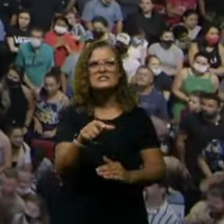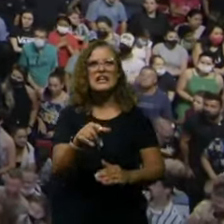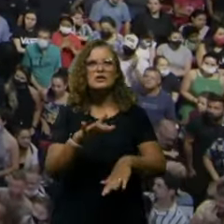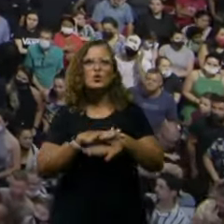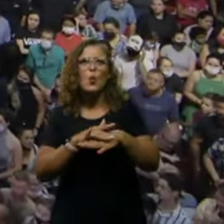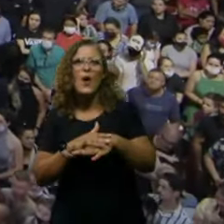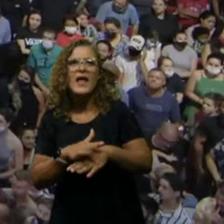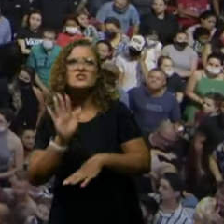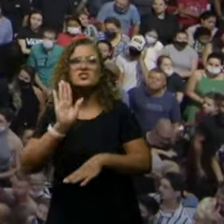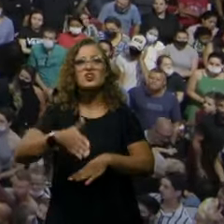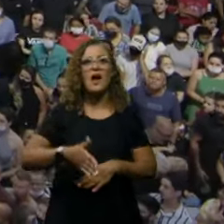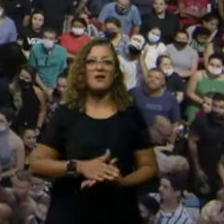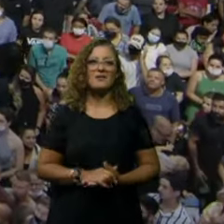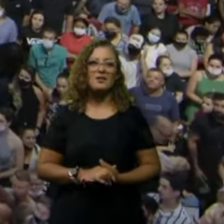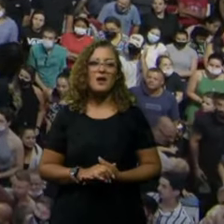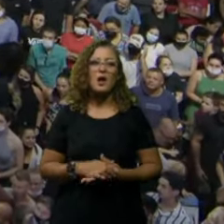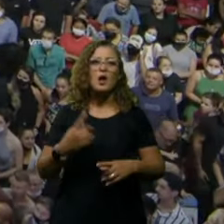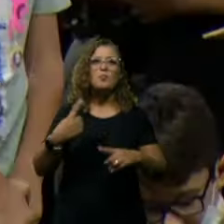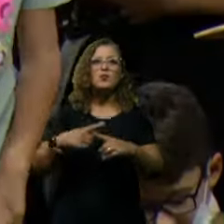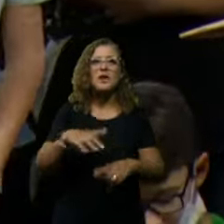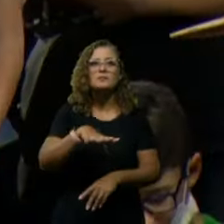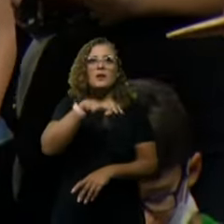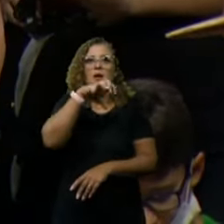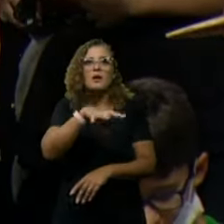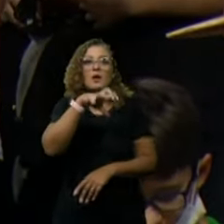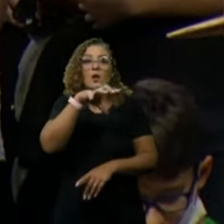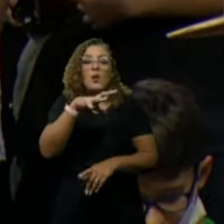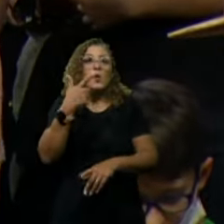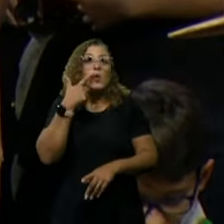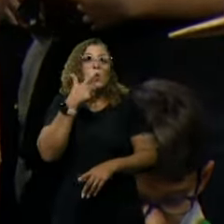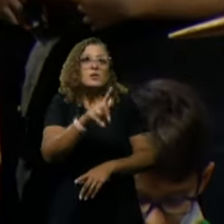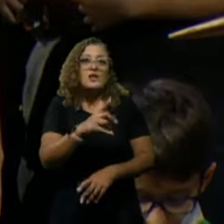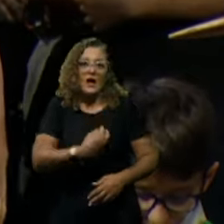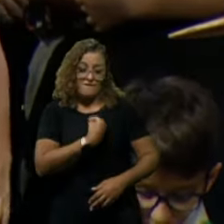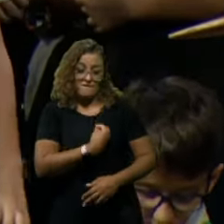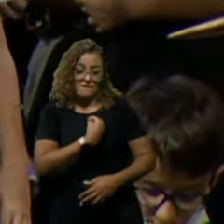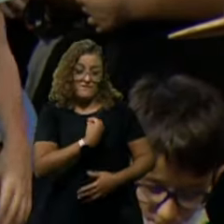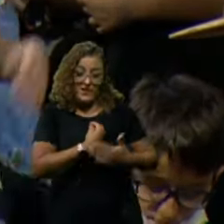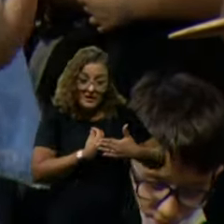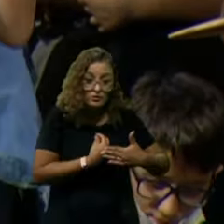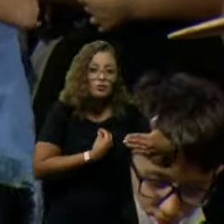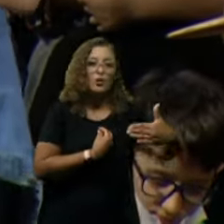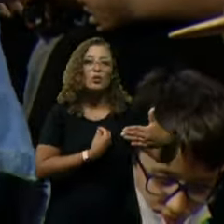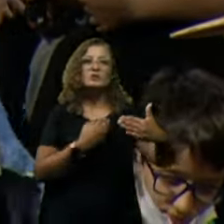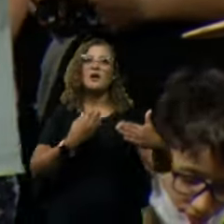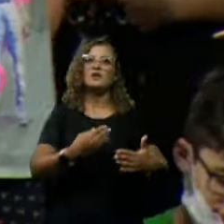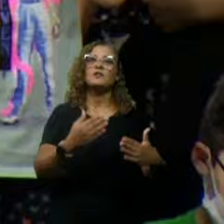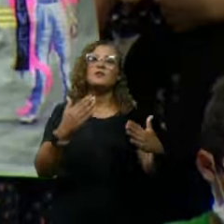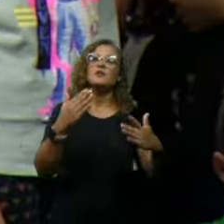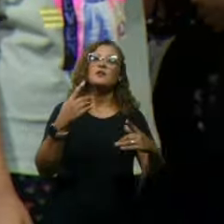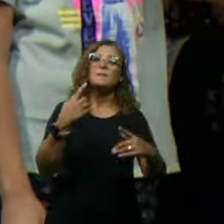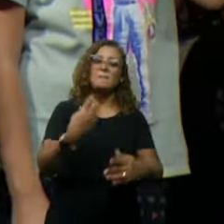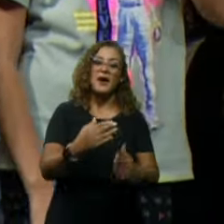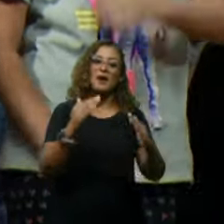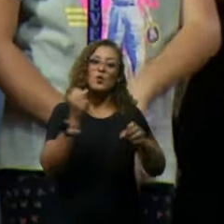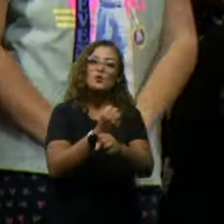atacar todo o teu fôlego é para terminar essa casa e o senhor dizendo que eu tenho caso aqui a pontinha